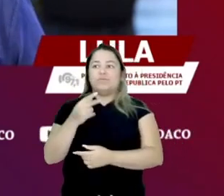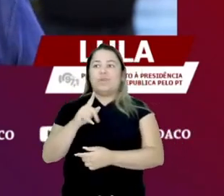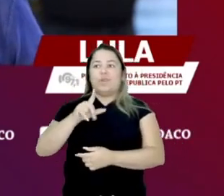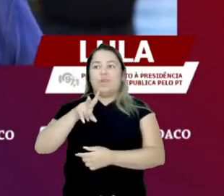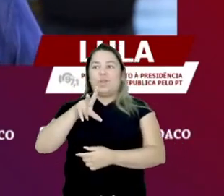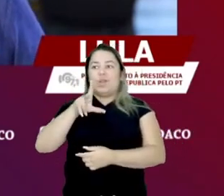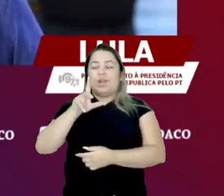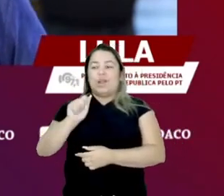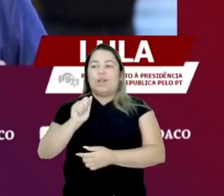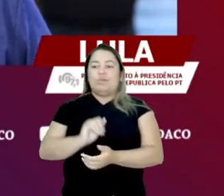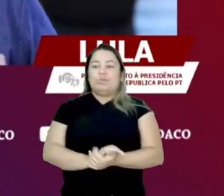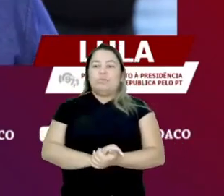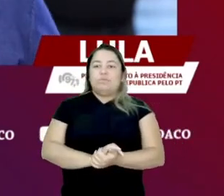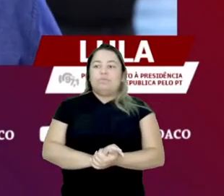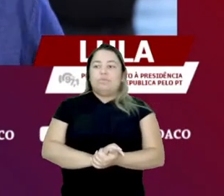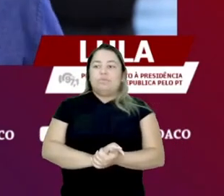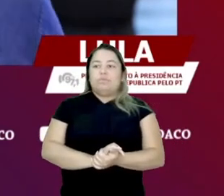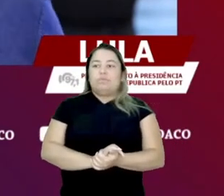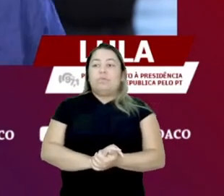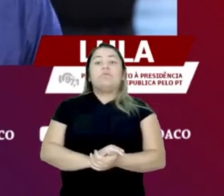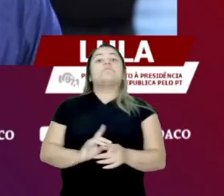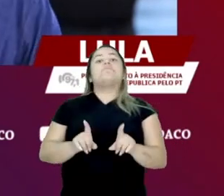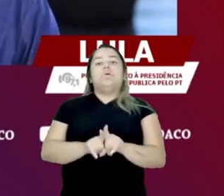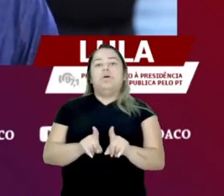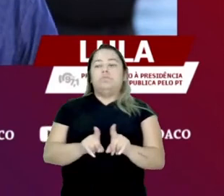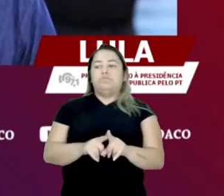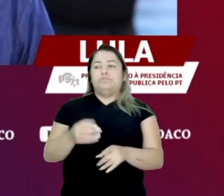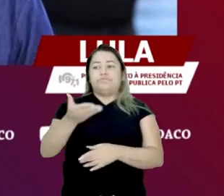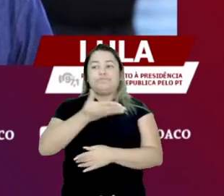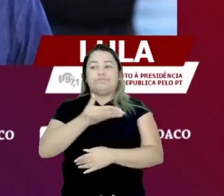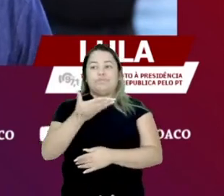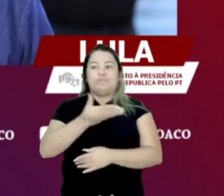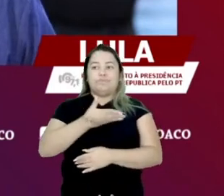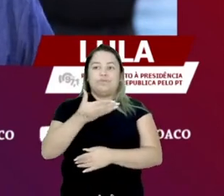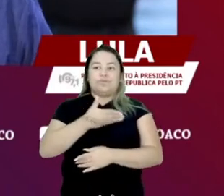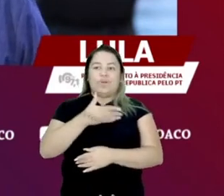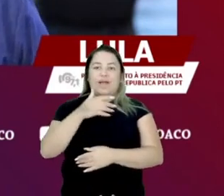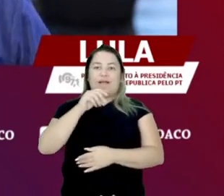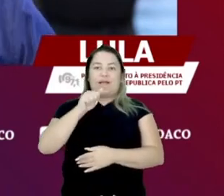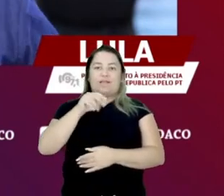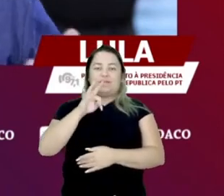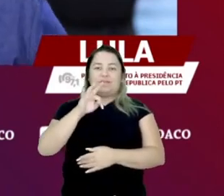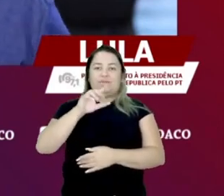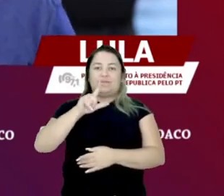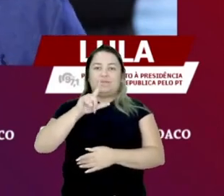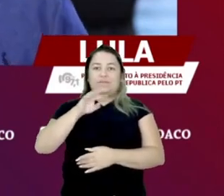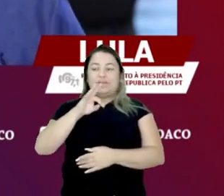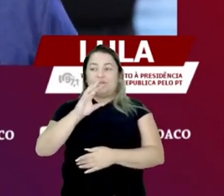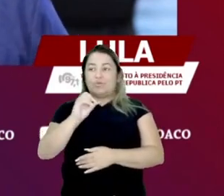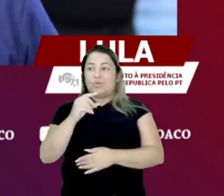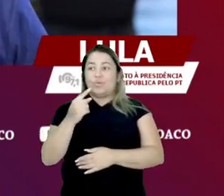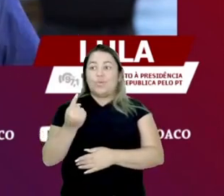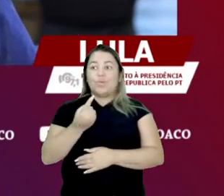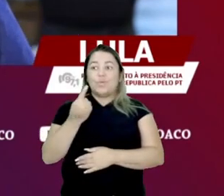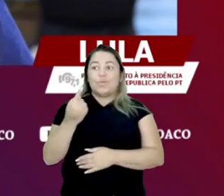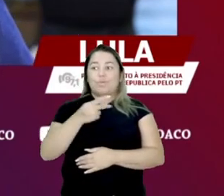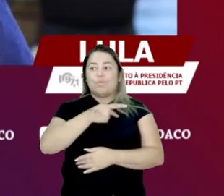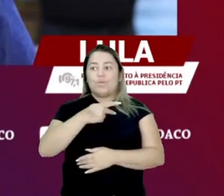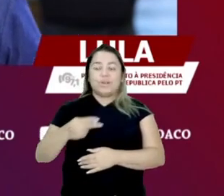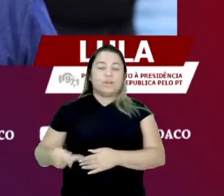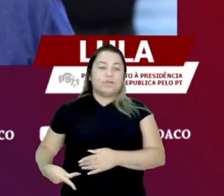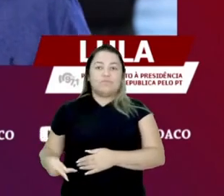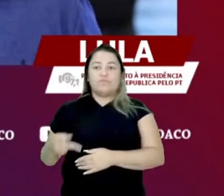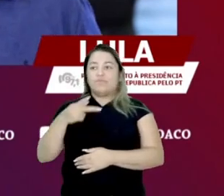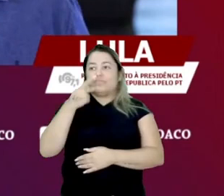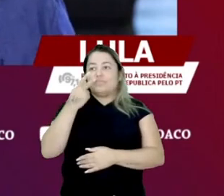dizer para cada time que eu torço em qualquer estado. Eu não tenho nenhum problema de dizer corintiano, que sou cruzeirense, que sou internacional,